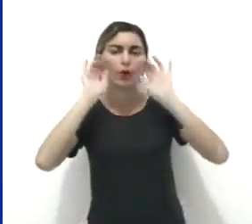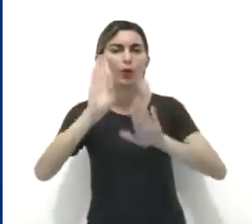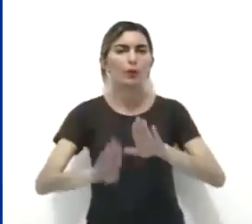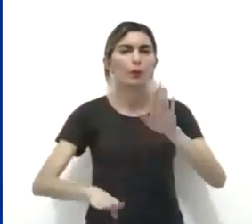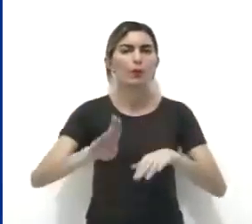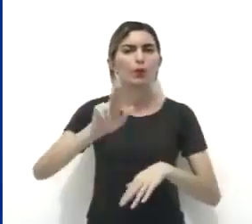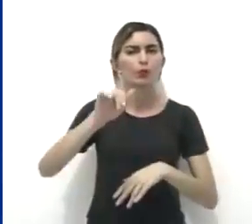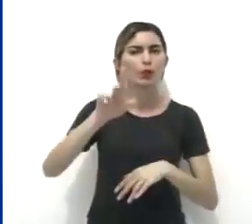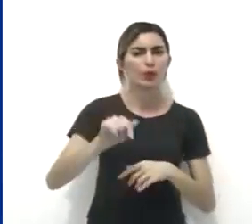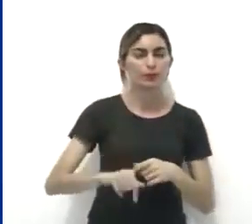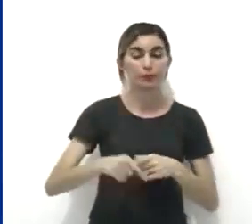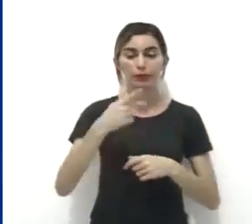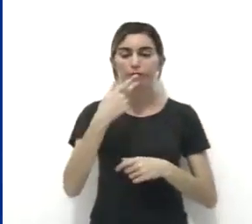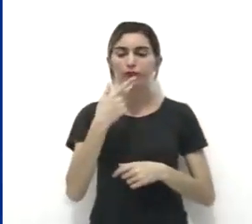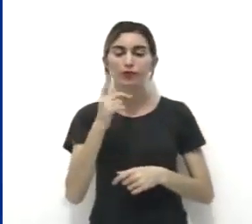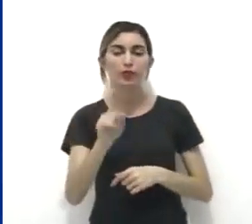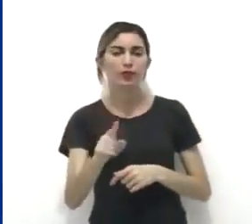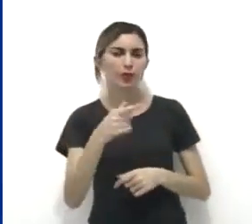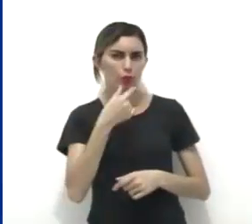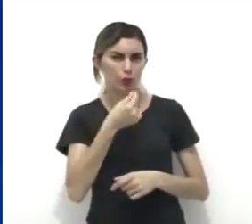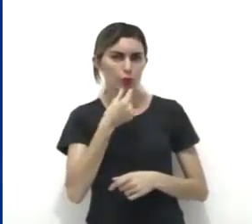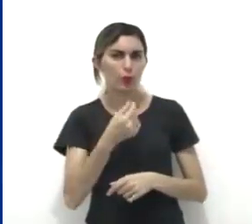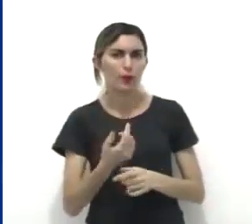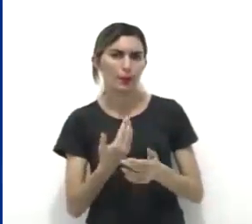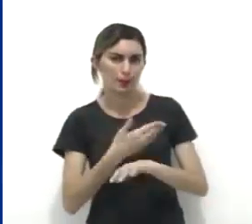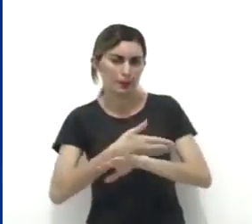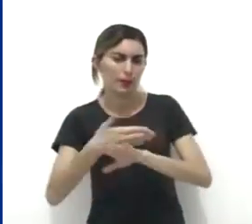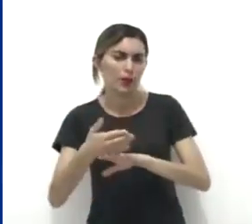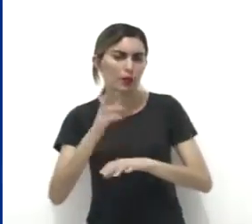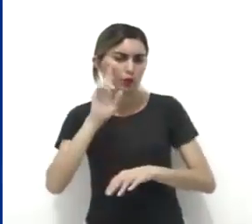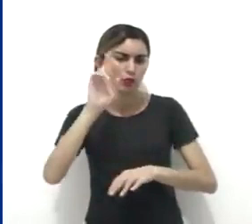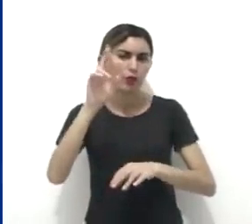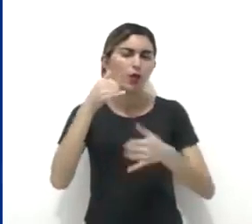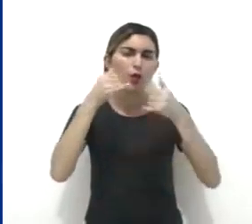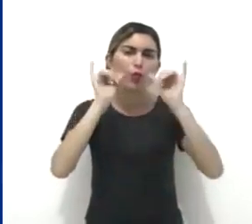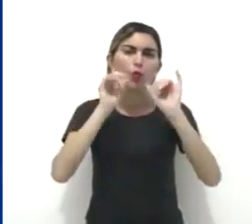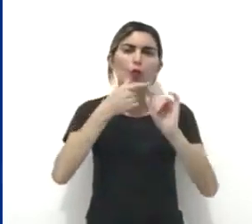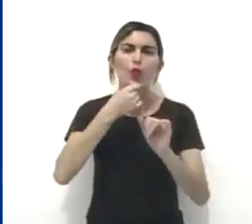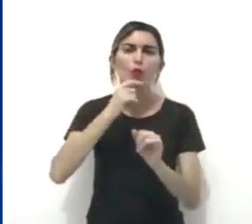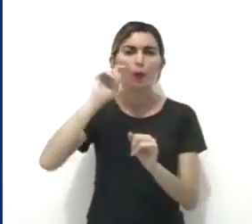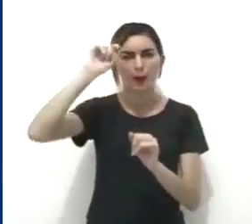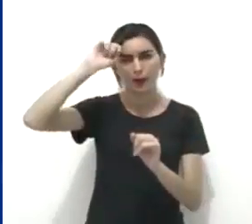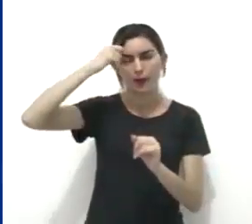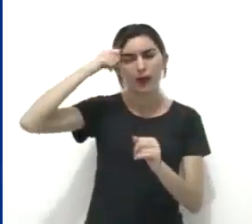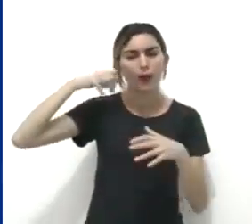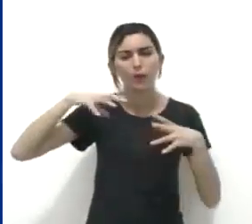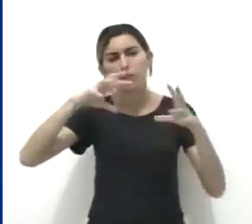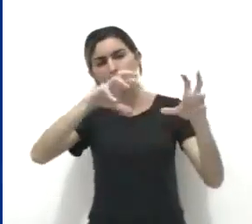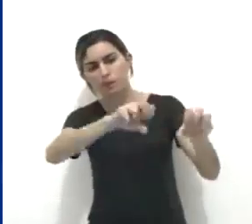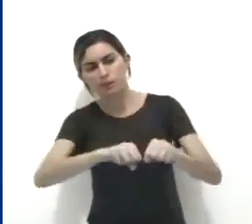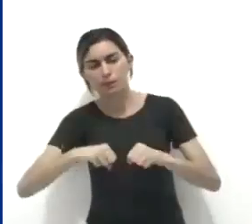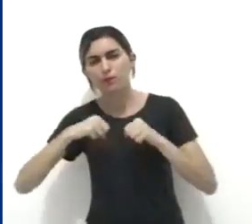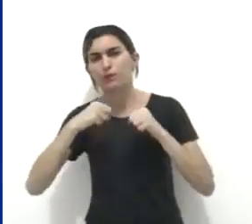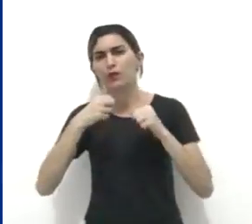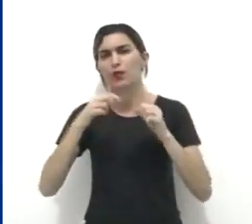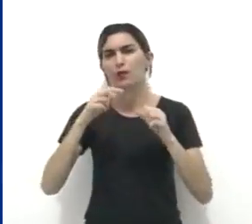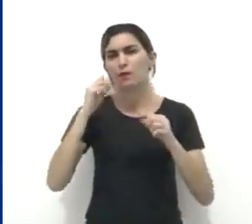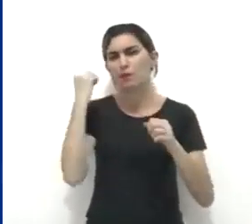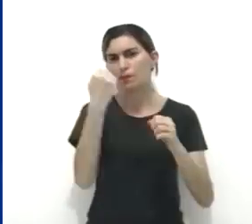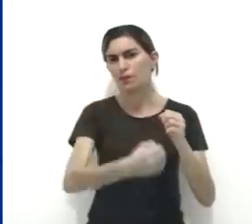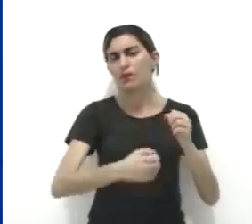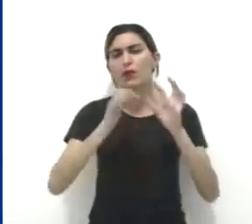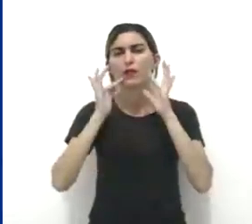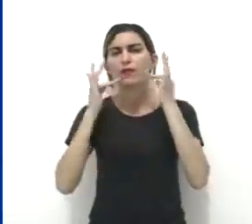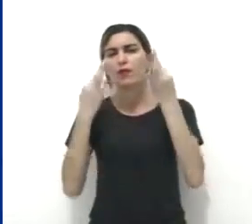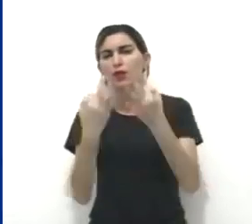bumbá. Reza a lenda que o dono do boi, um homem branco, presenciou um homem negro capturando o animal para alimentar a